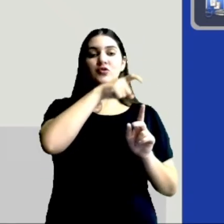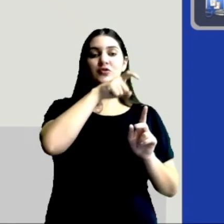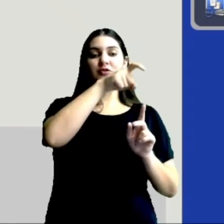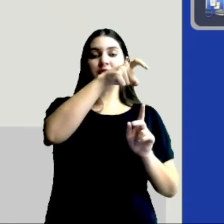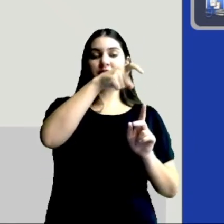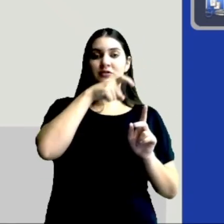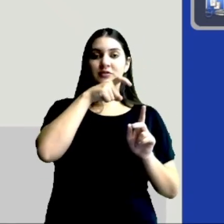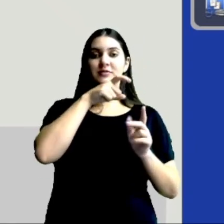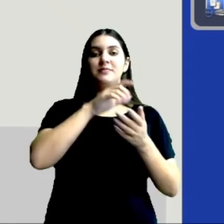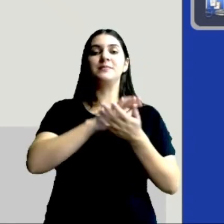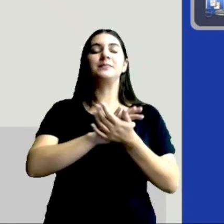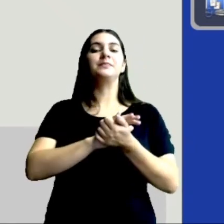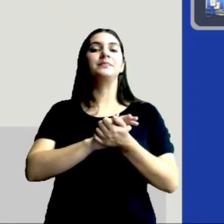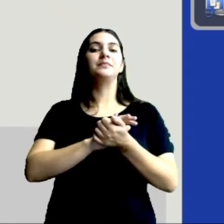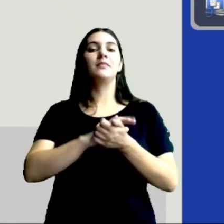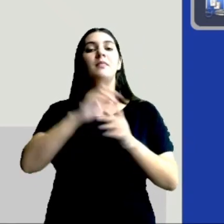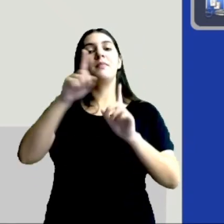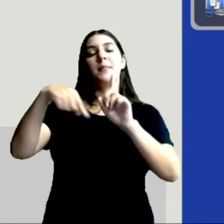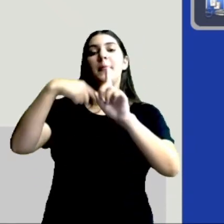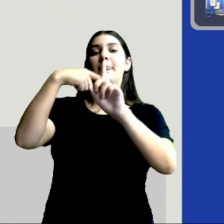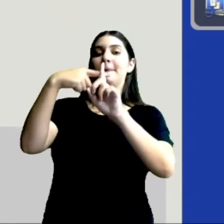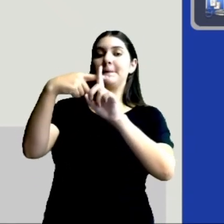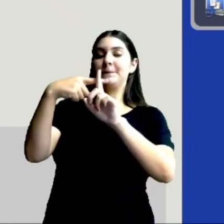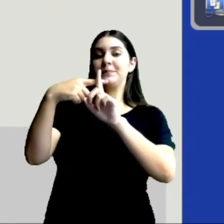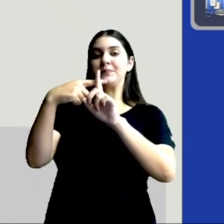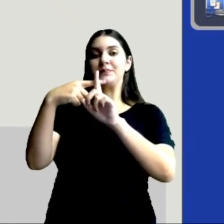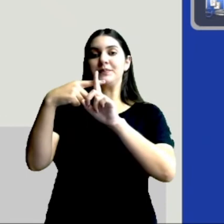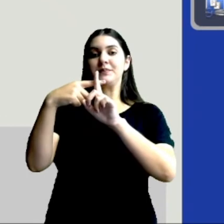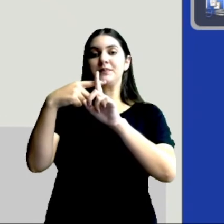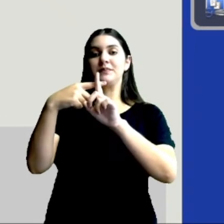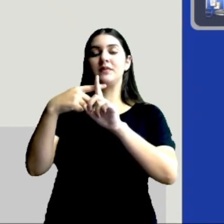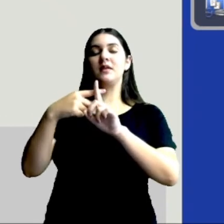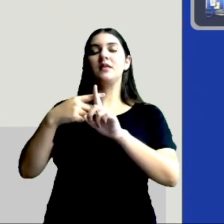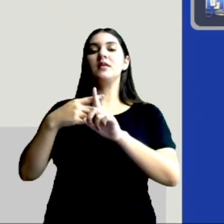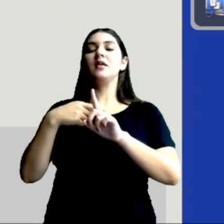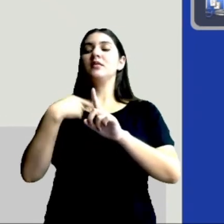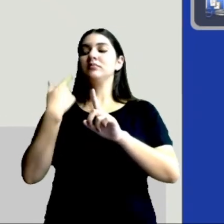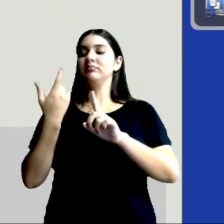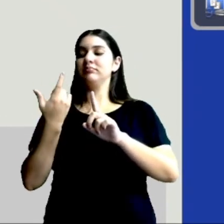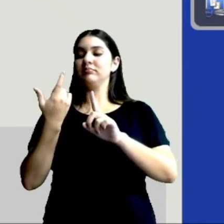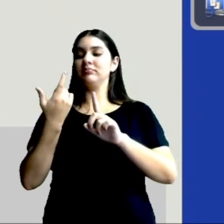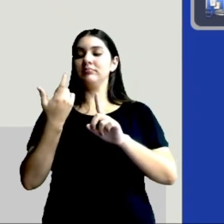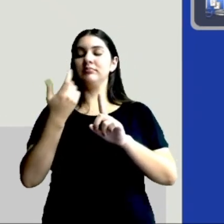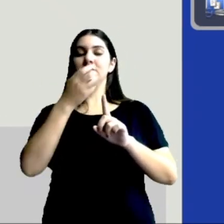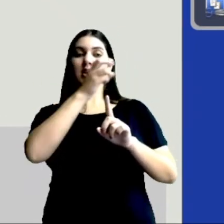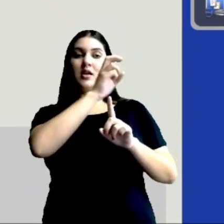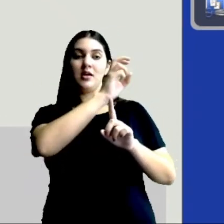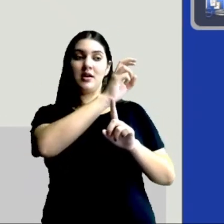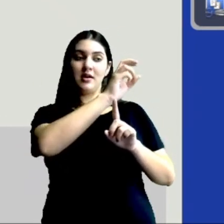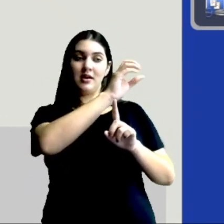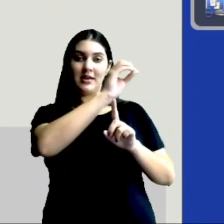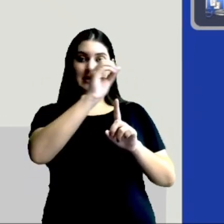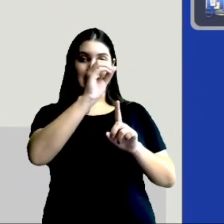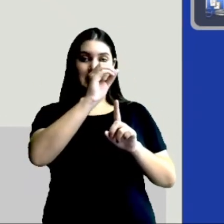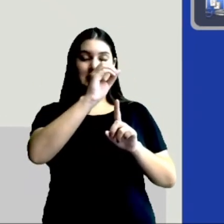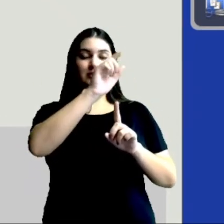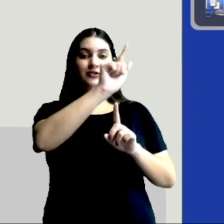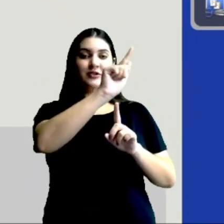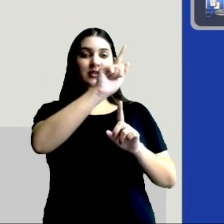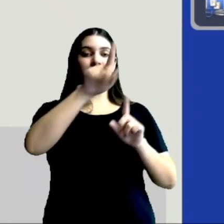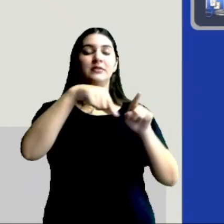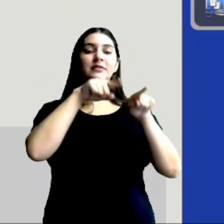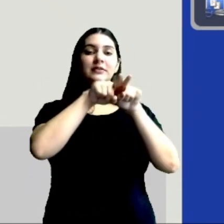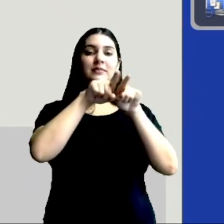aqui, 2 de x, mais um peso de 500 gramas e outro de 100 gramas. Olha aí,